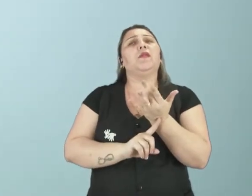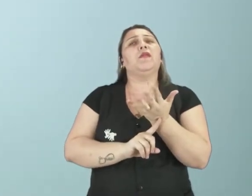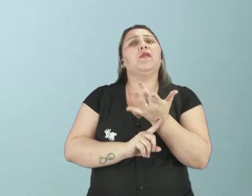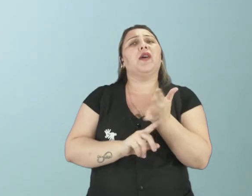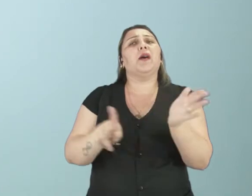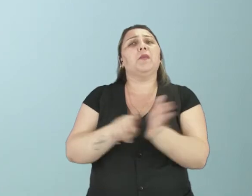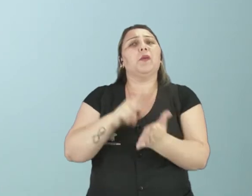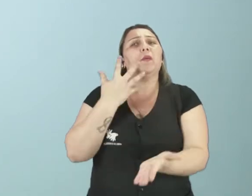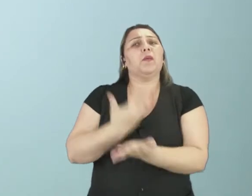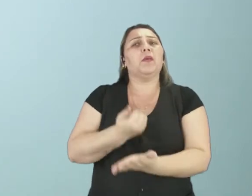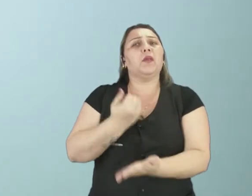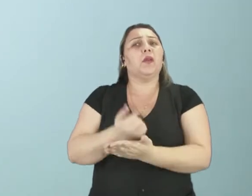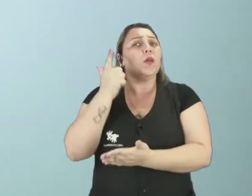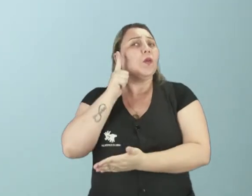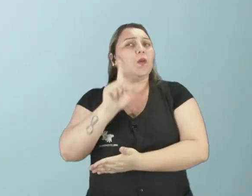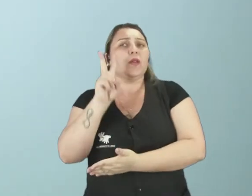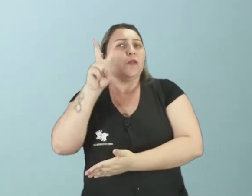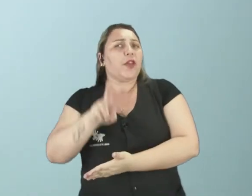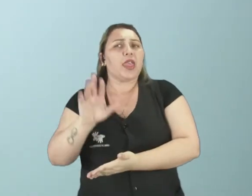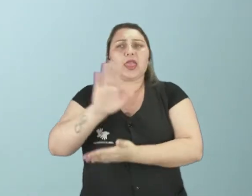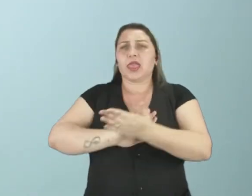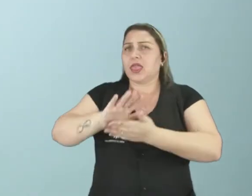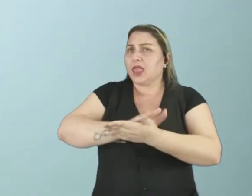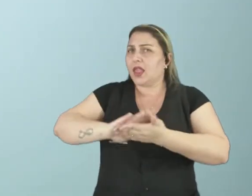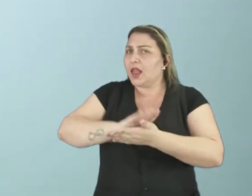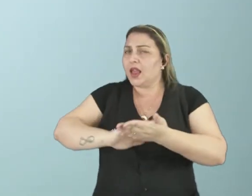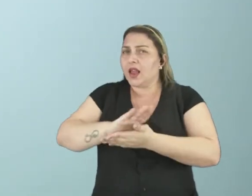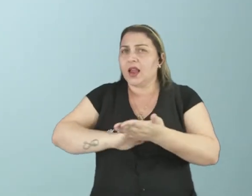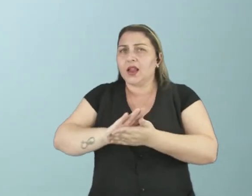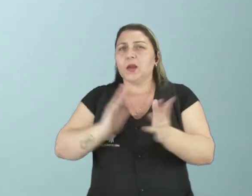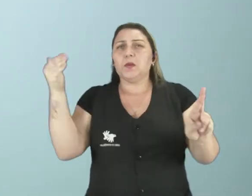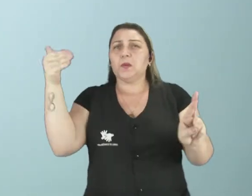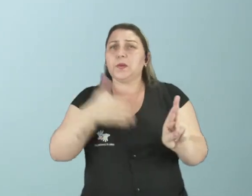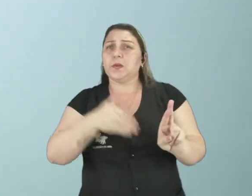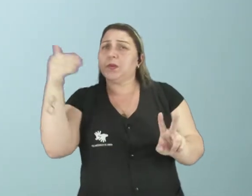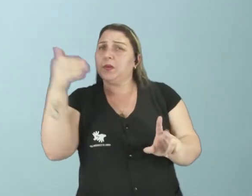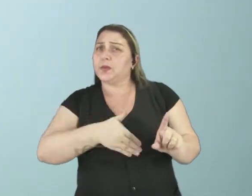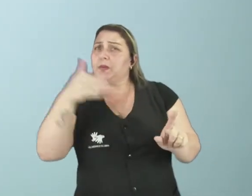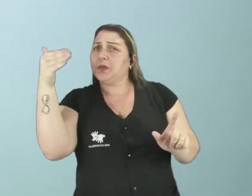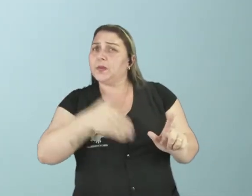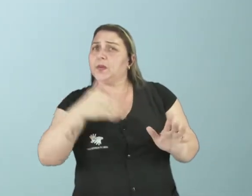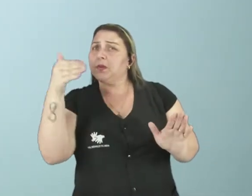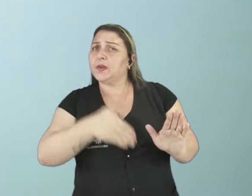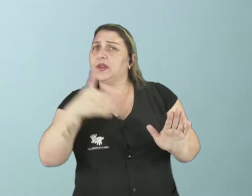eletromagnética, mas eu não consigo enxergar. Isso porque ele não está na faixa de frequência